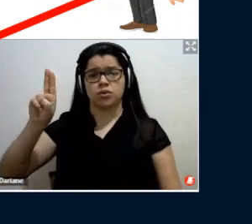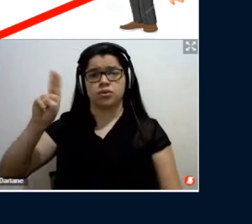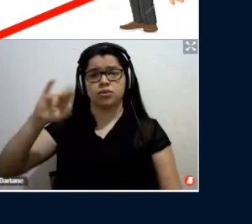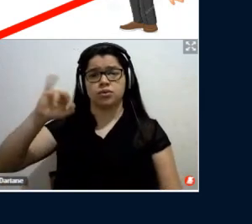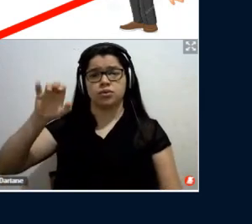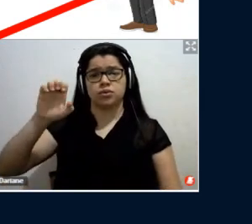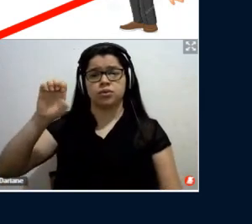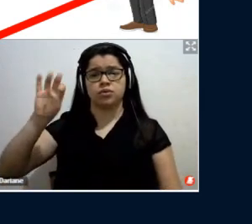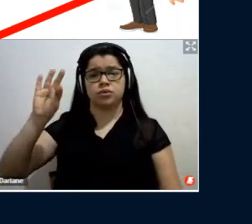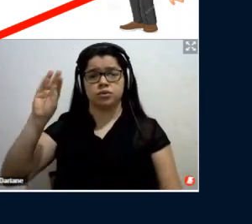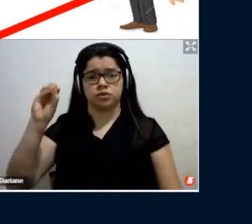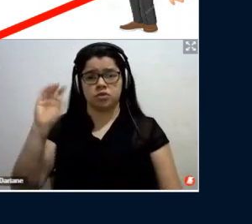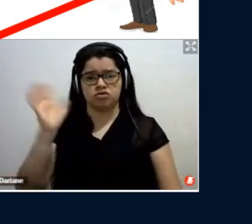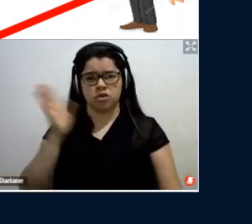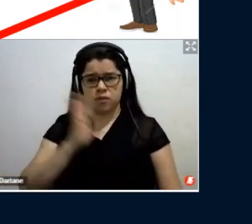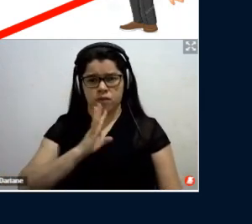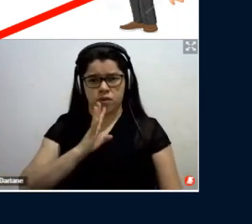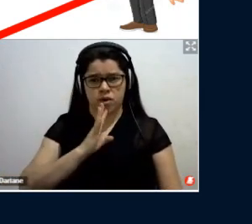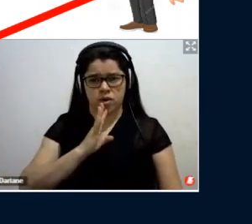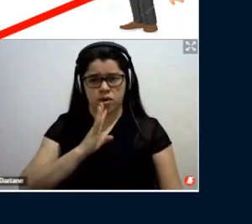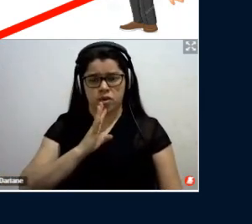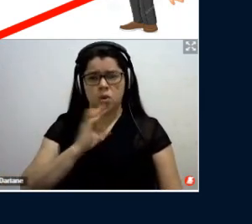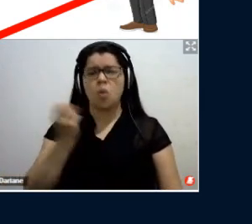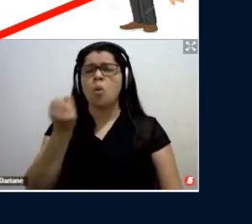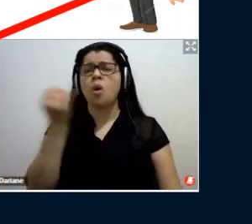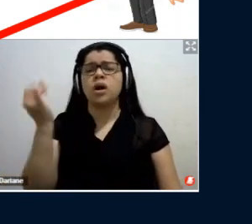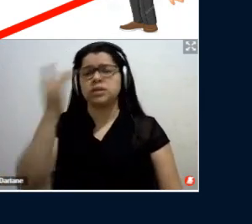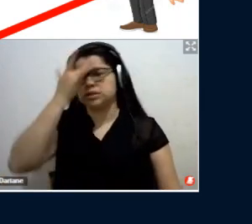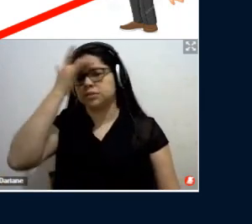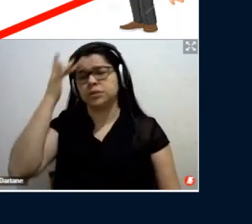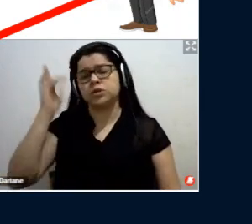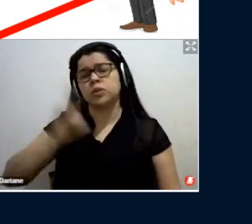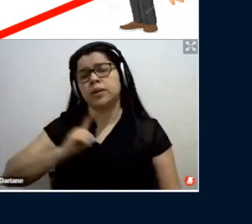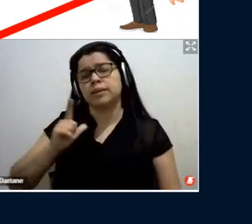Quantas pessoas tem no sujeito?